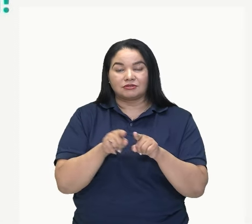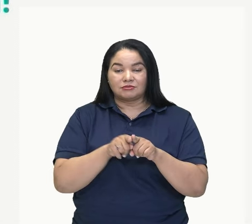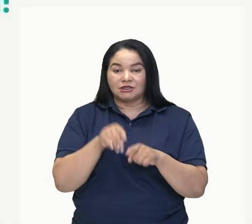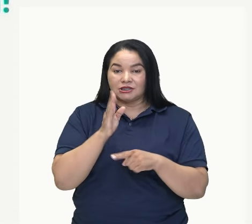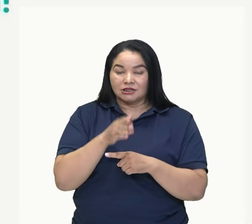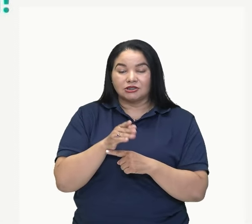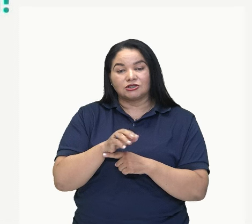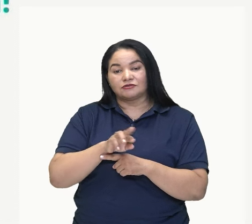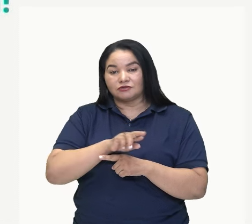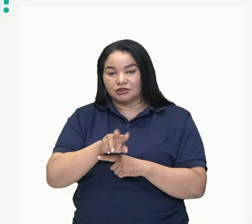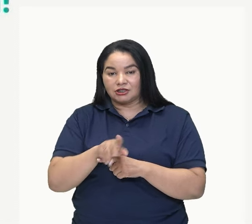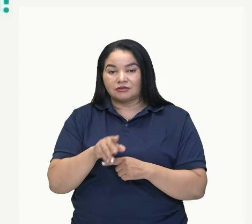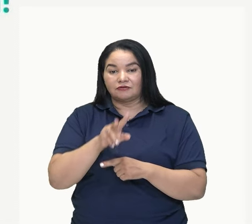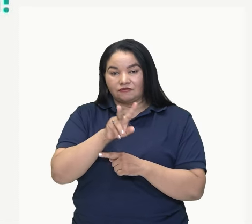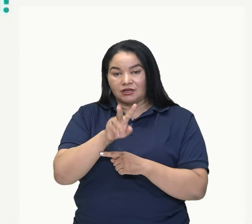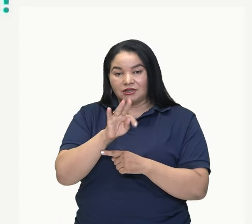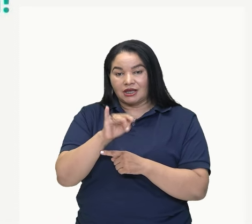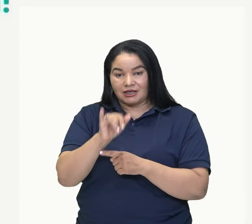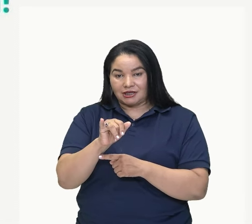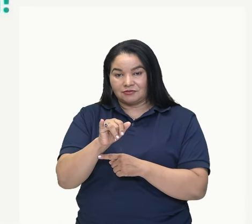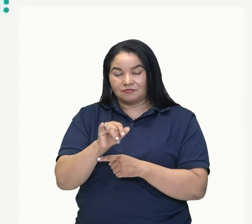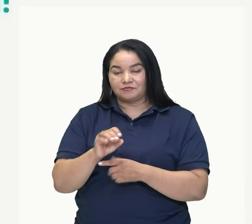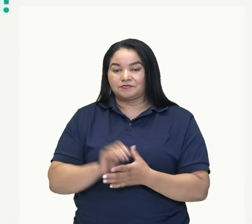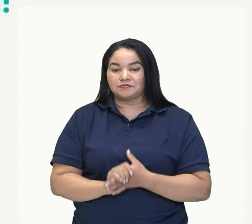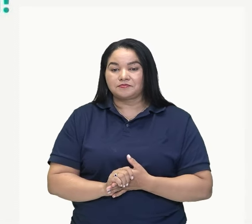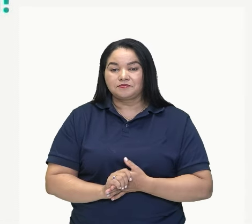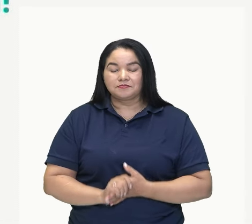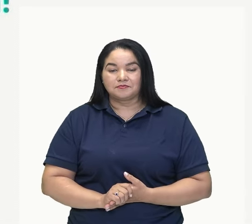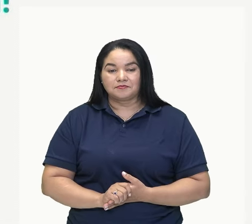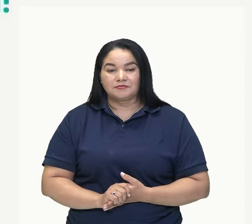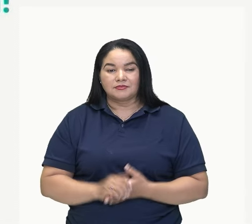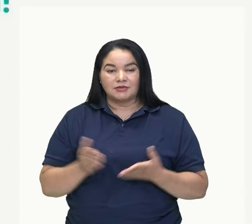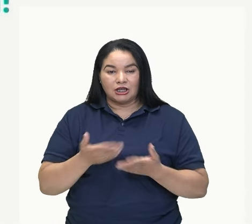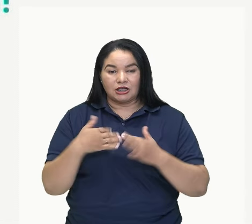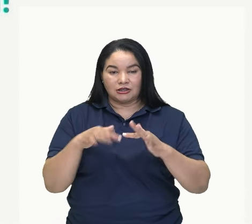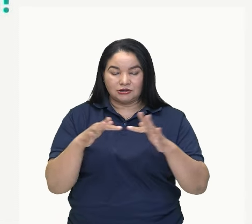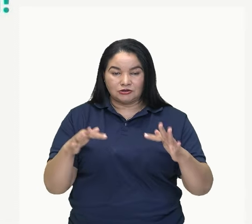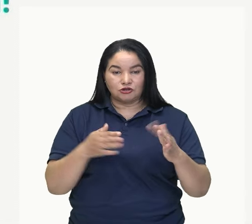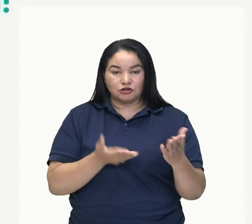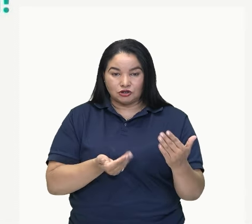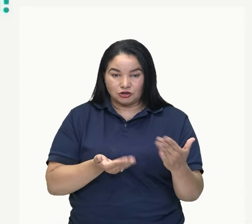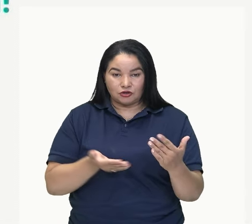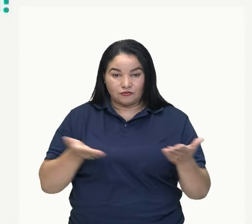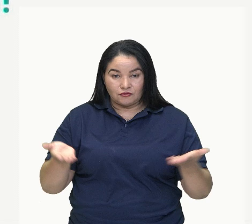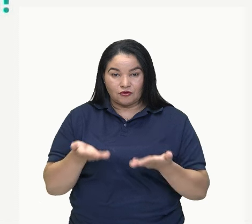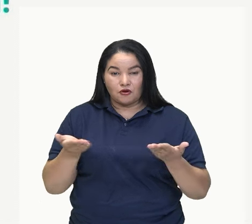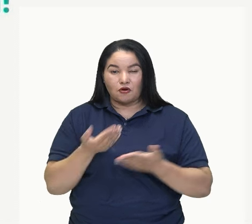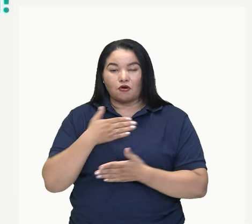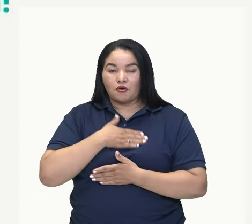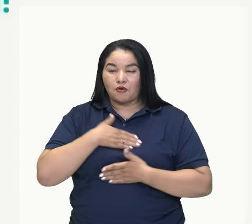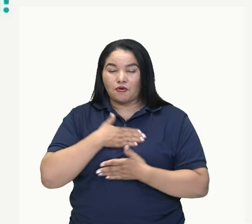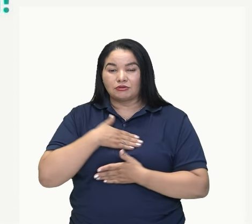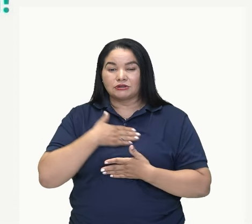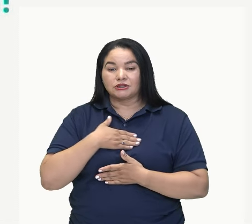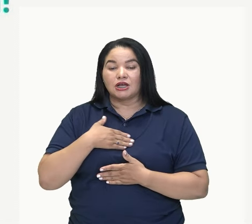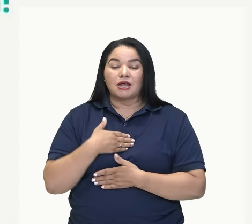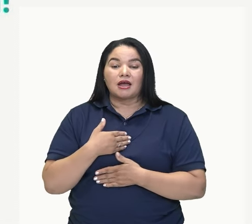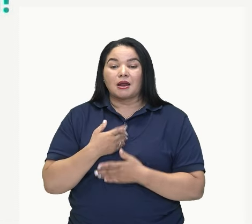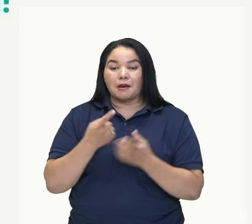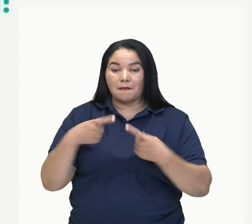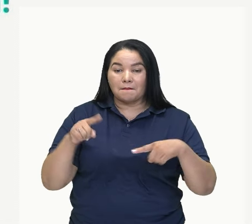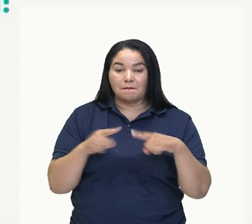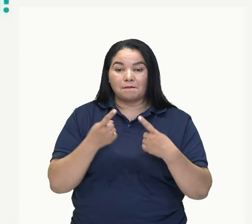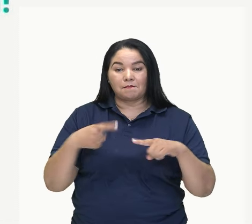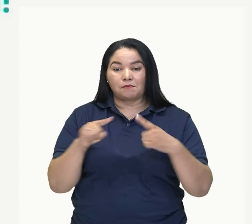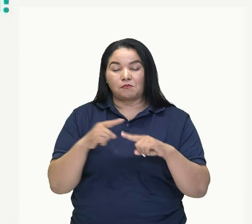outro exemplo? A juventude atual gosta de música coreana, né? E aí, isto